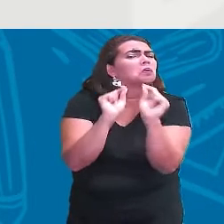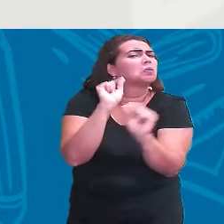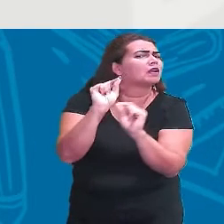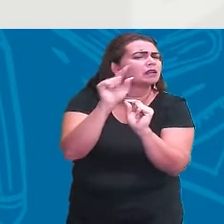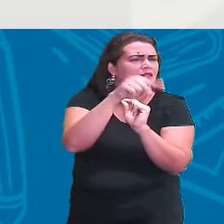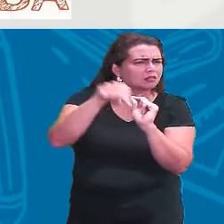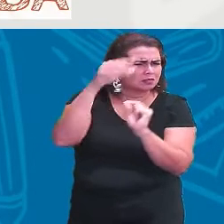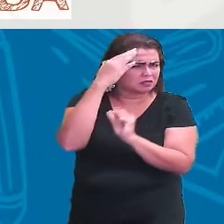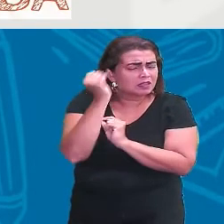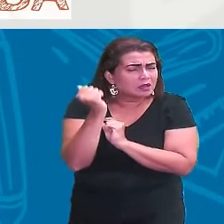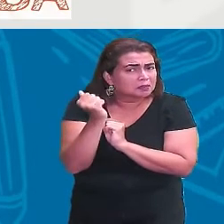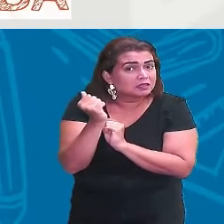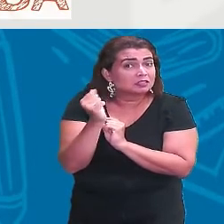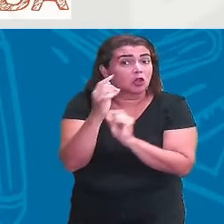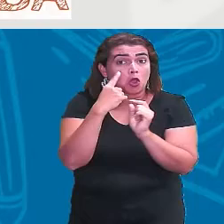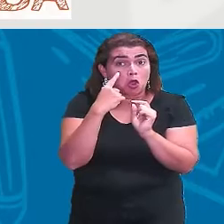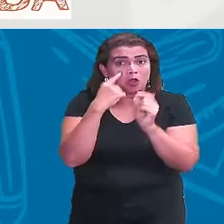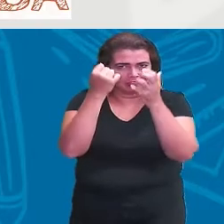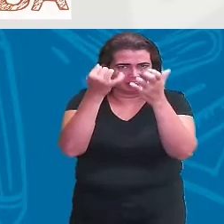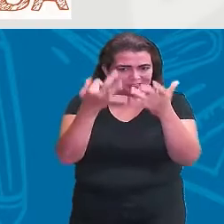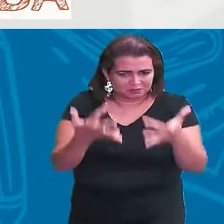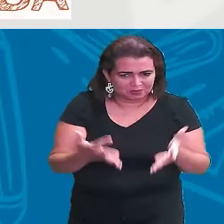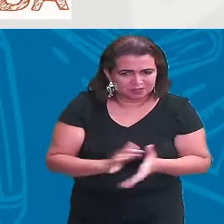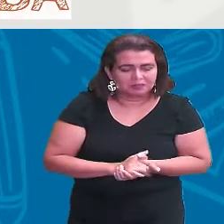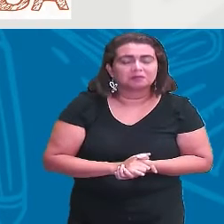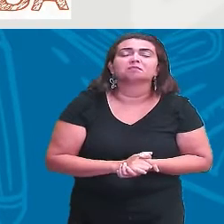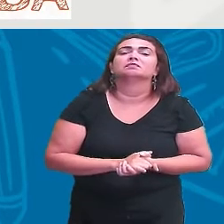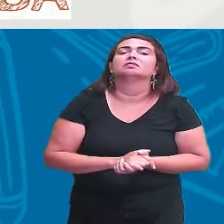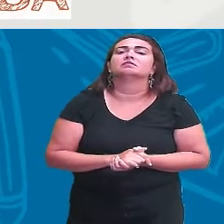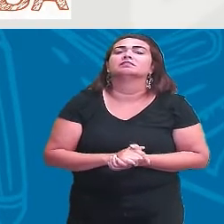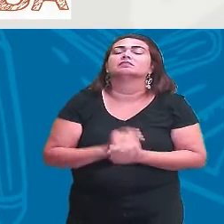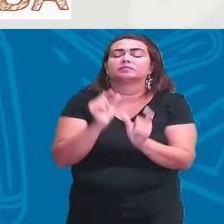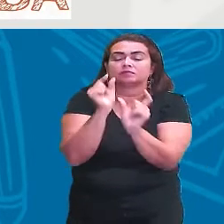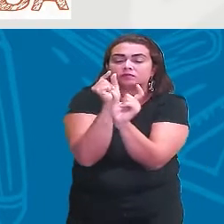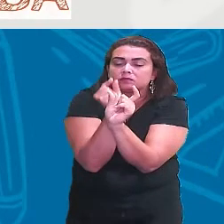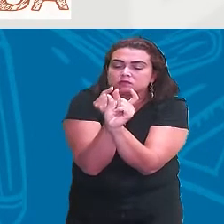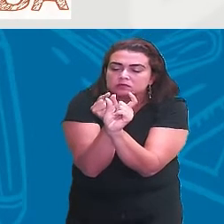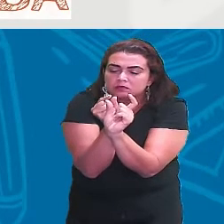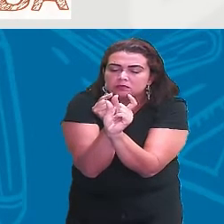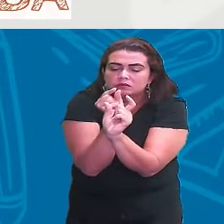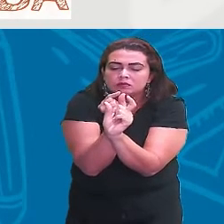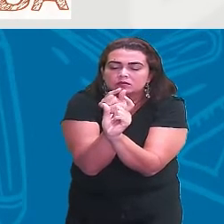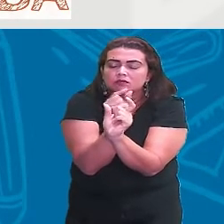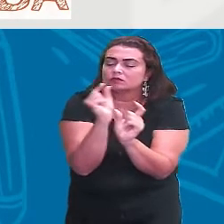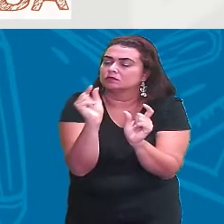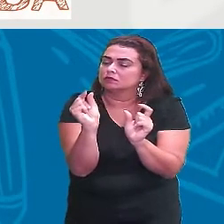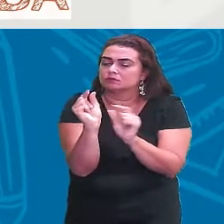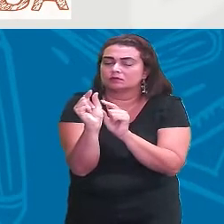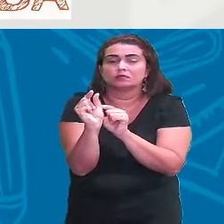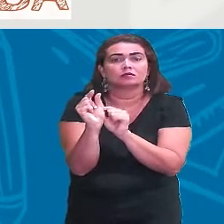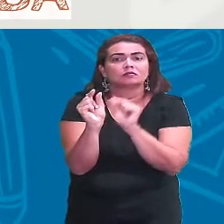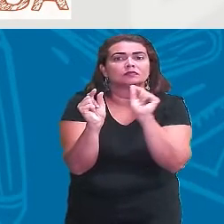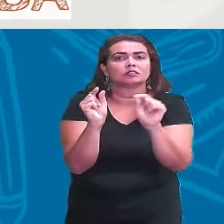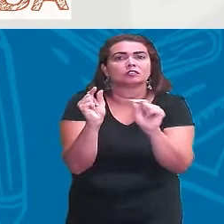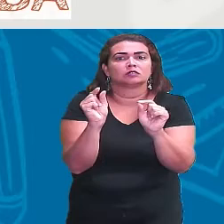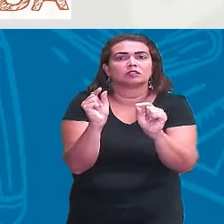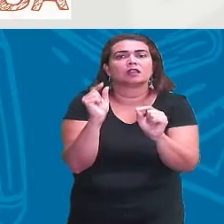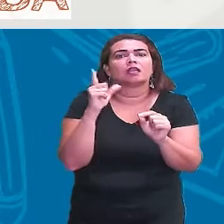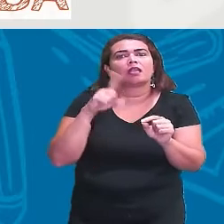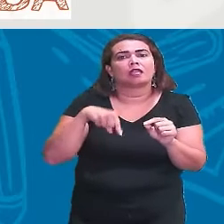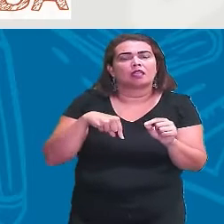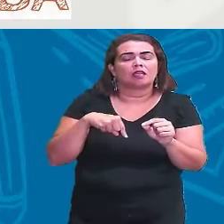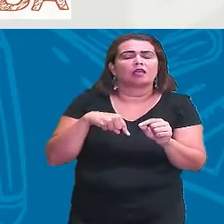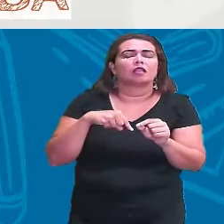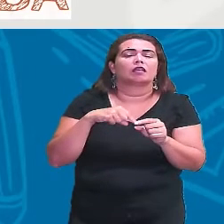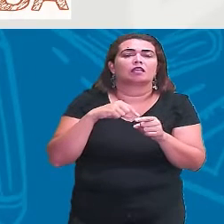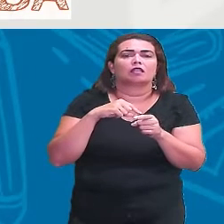sílaba? Então, preste atenção aqui o que são sílabas. As sílabas são um fonema,